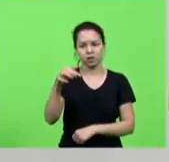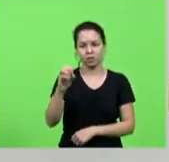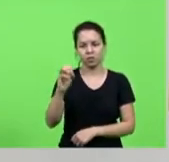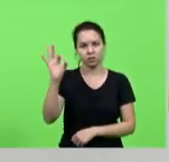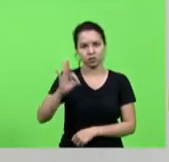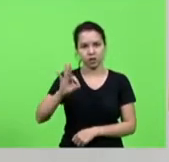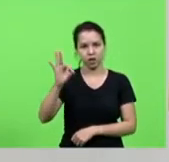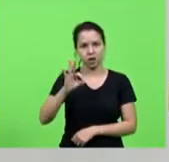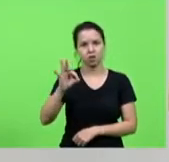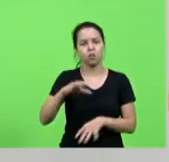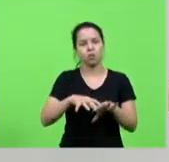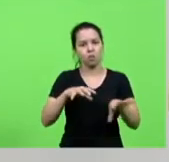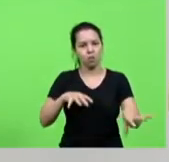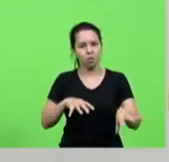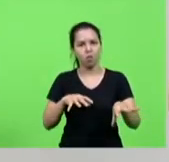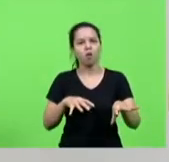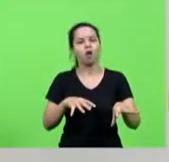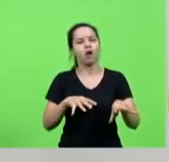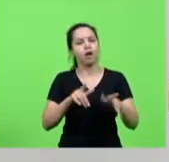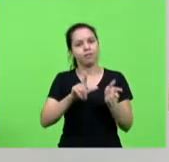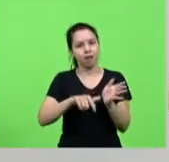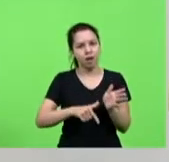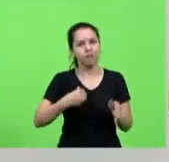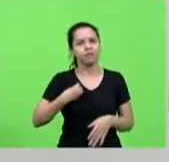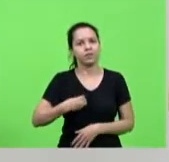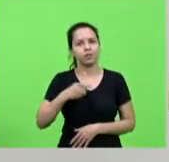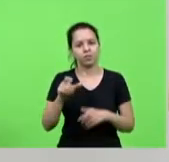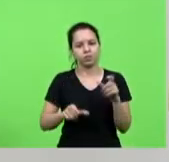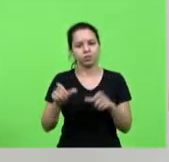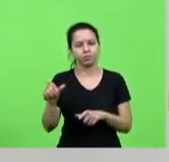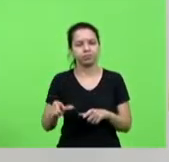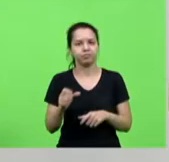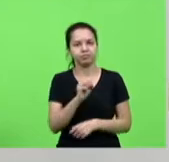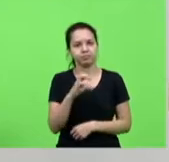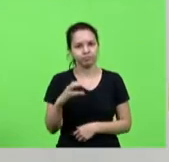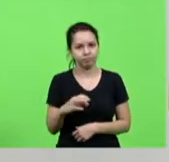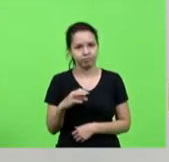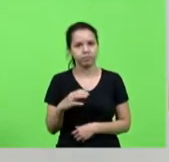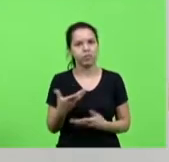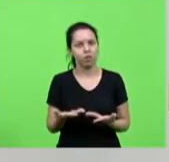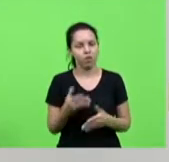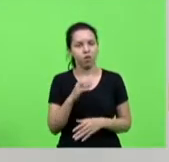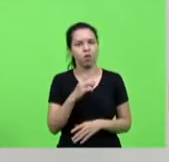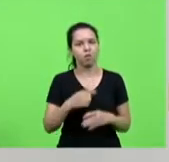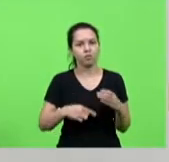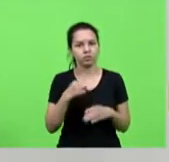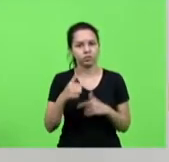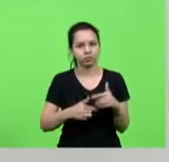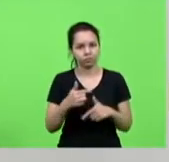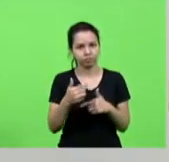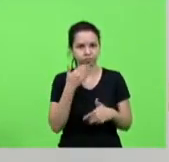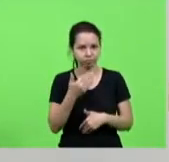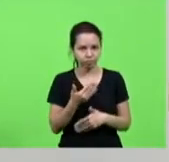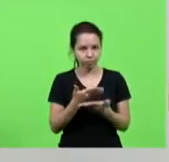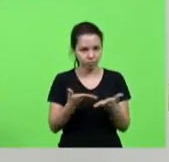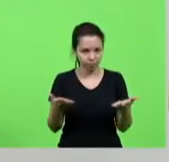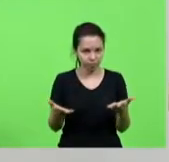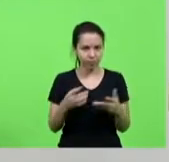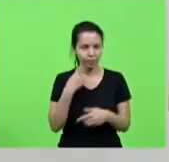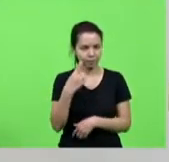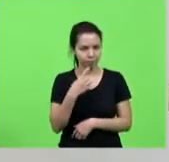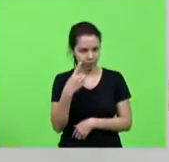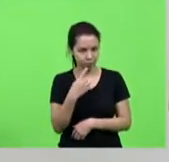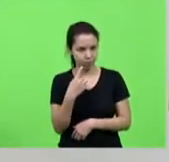tem atrasado a vida do catarinense. Então, partiu ali da comissão de trabalho, vou pedir assinatura dos demais deputados que tiverem à vontade ali, para que a gente